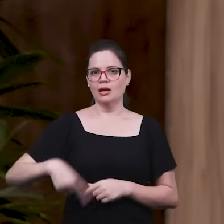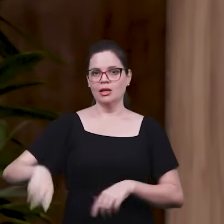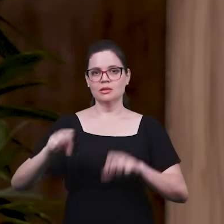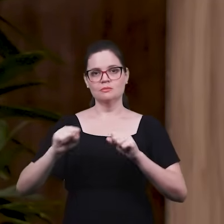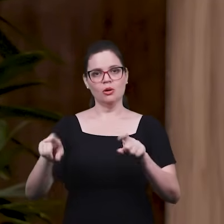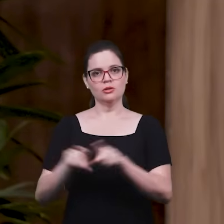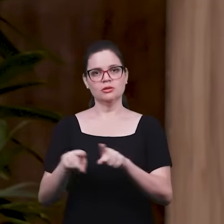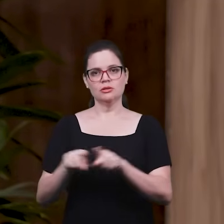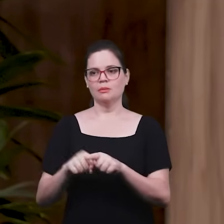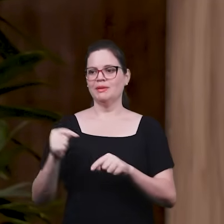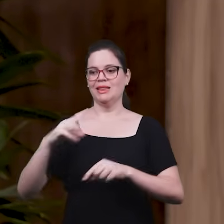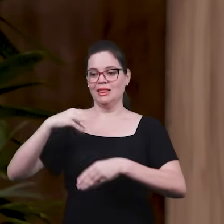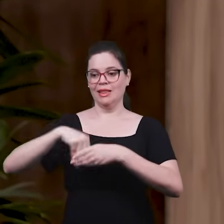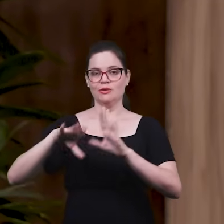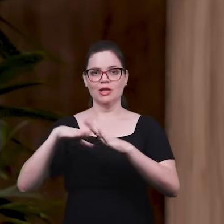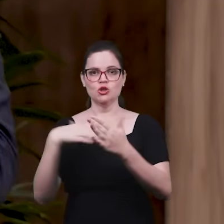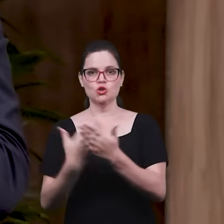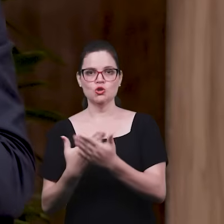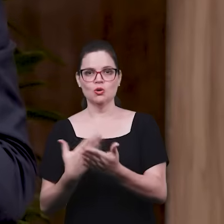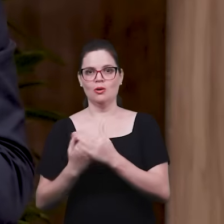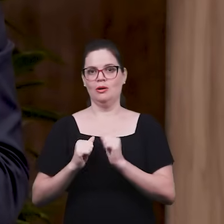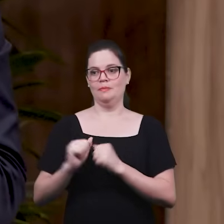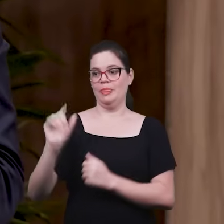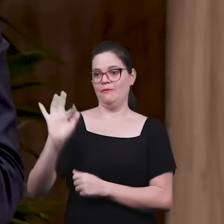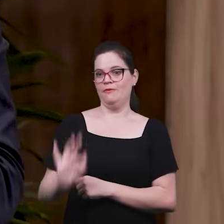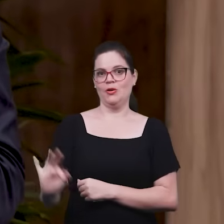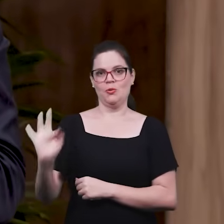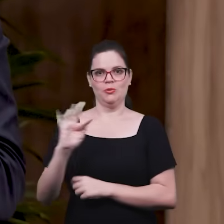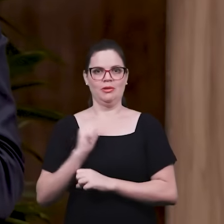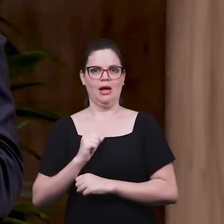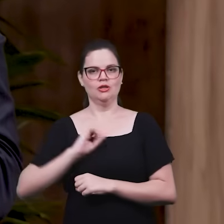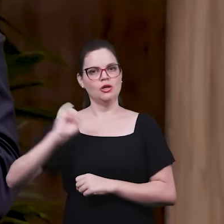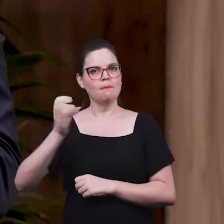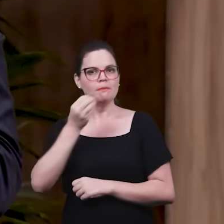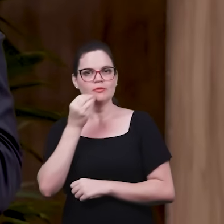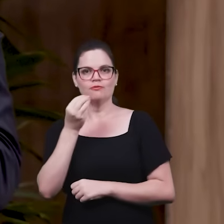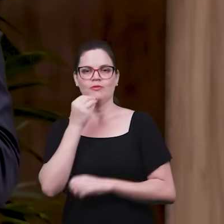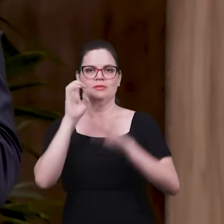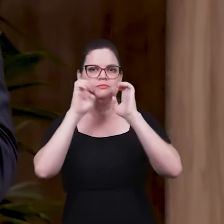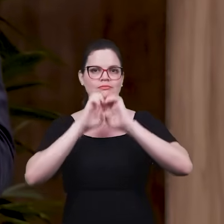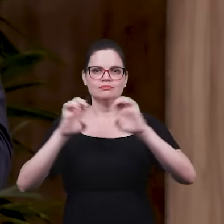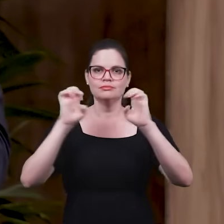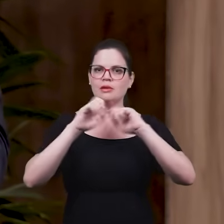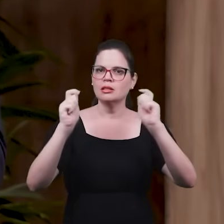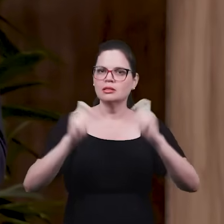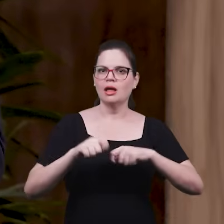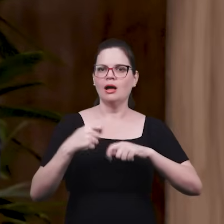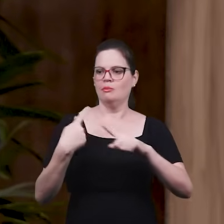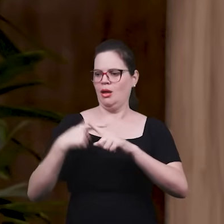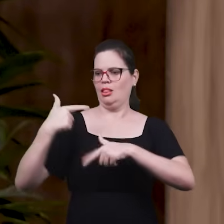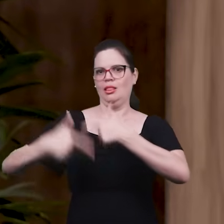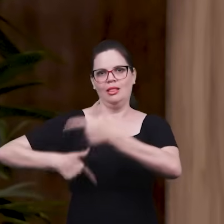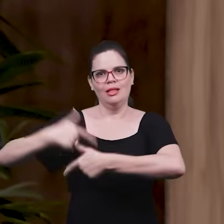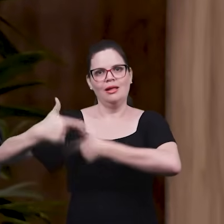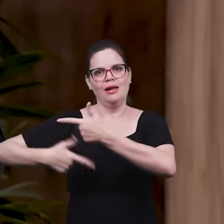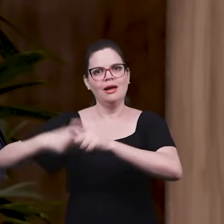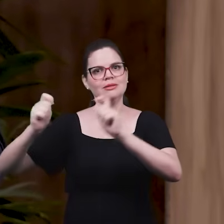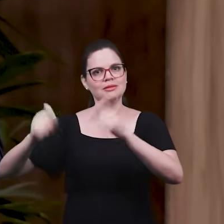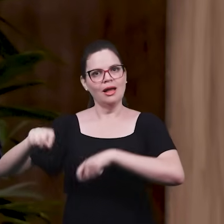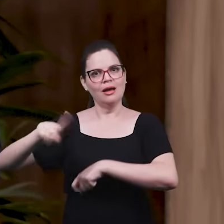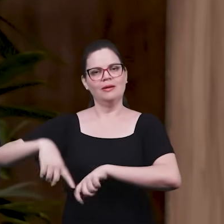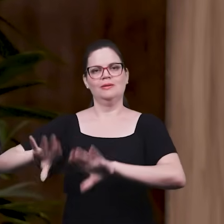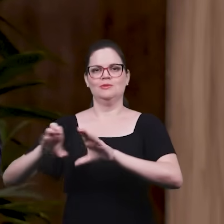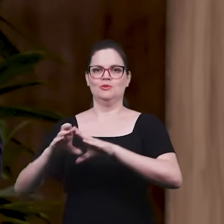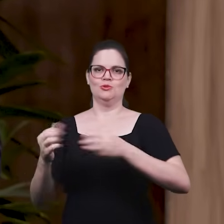fazer o trabalho nas suas escolas, nas suas faculdades. Ou seja, nós temos um trabalho grande a